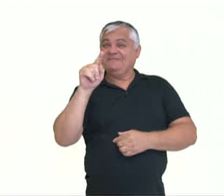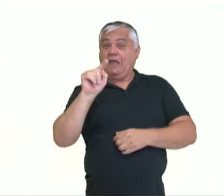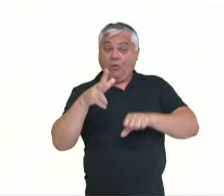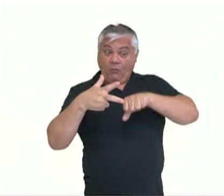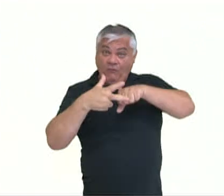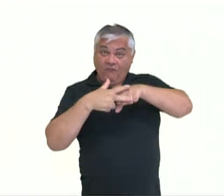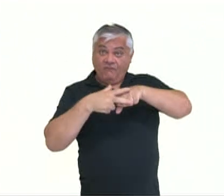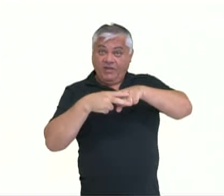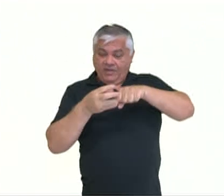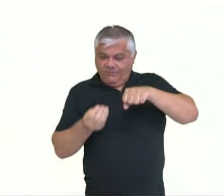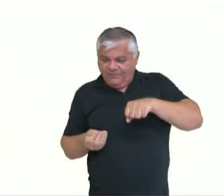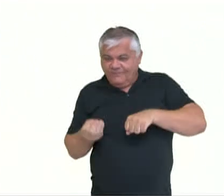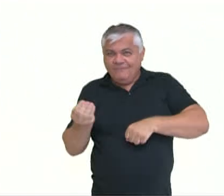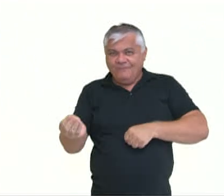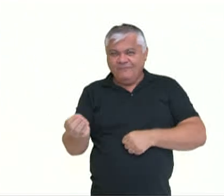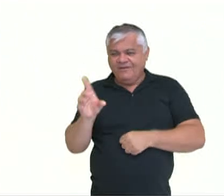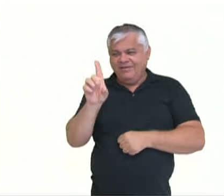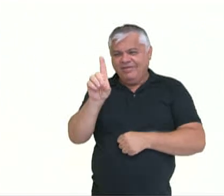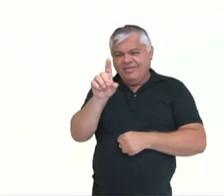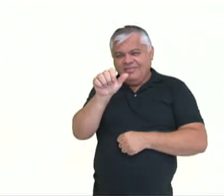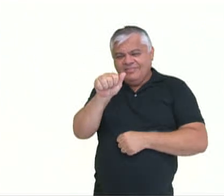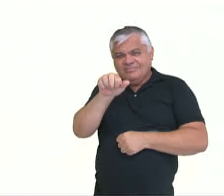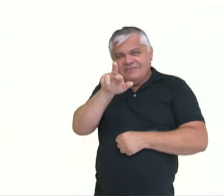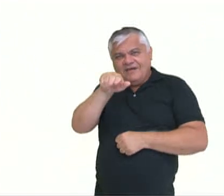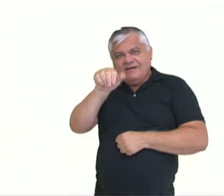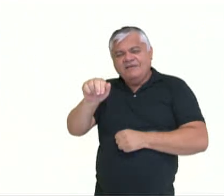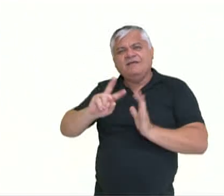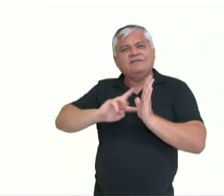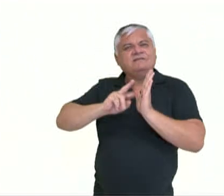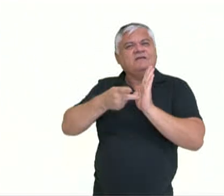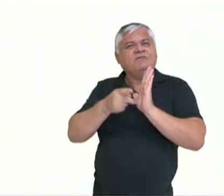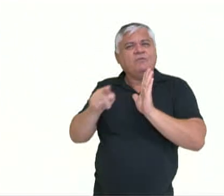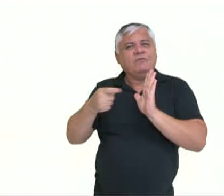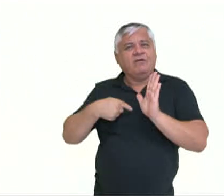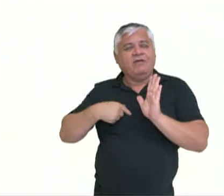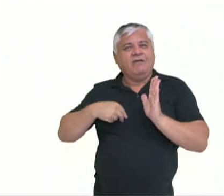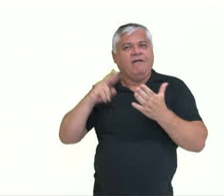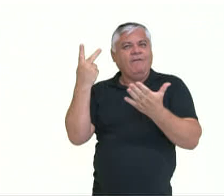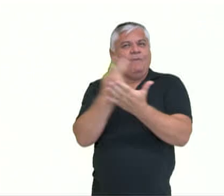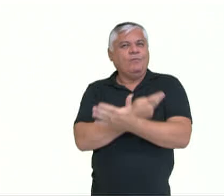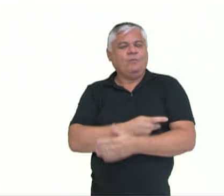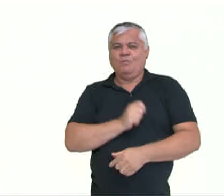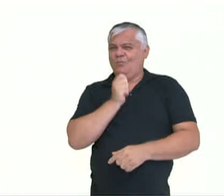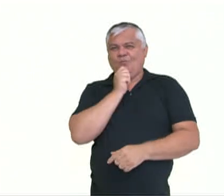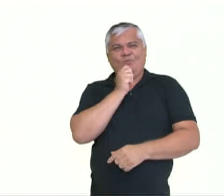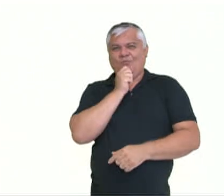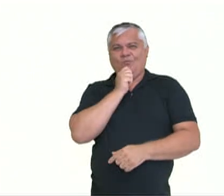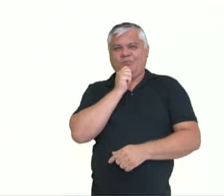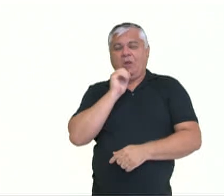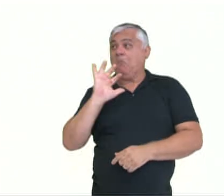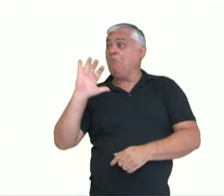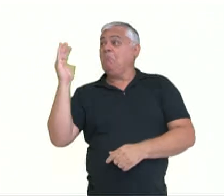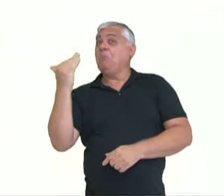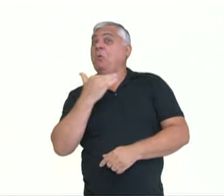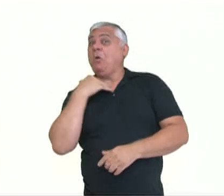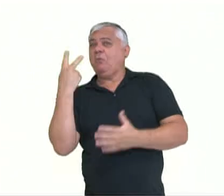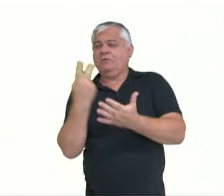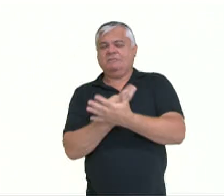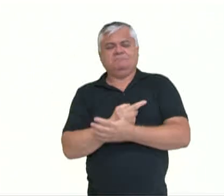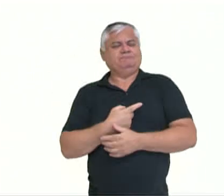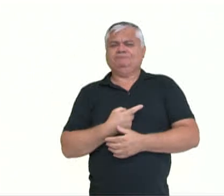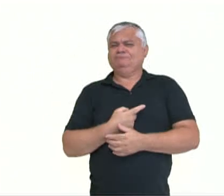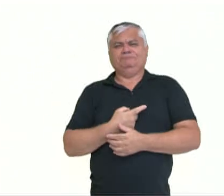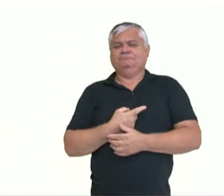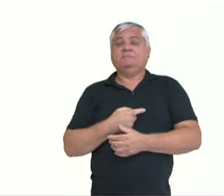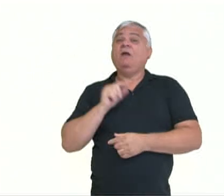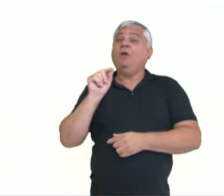futuro do pretérito darias indica que isso não aconteceu por causa do seu falecimento. Por ironia do